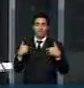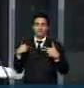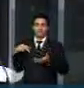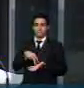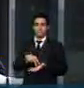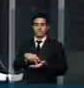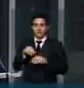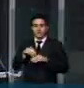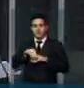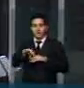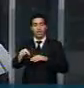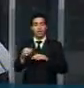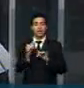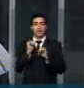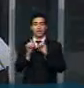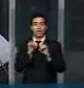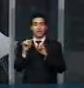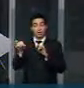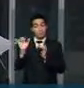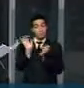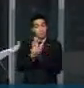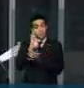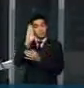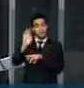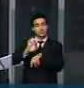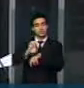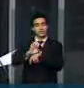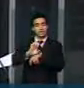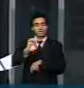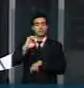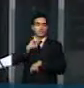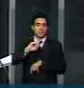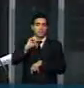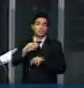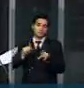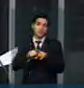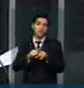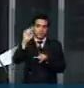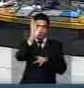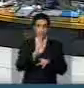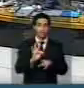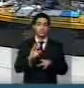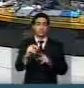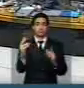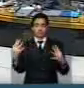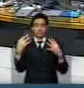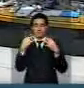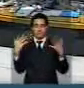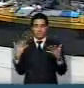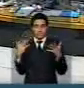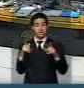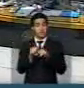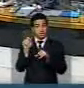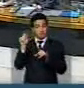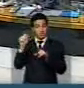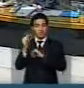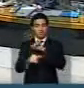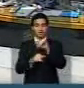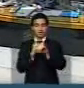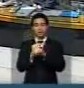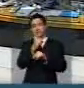esta palavra a todo o povo mineiro, a todo o povo brasileiro que nos assiste agora e também pela internet em outros